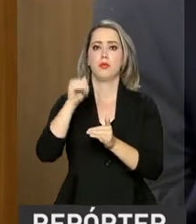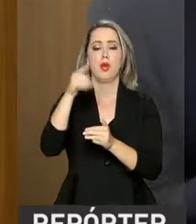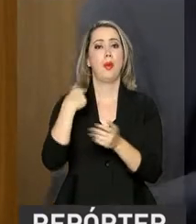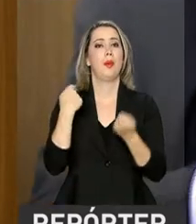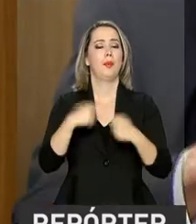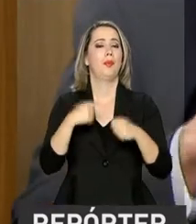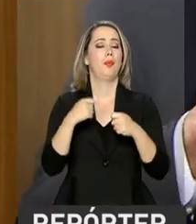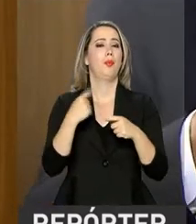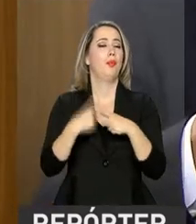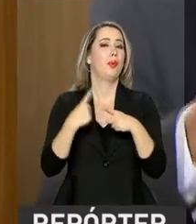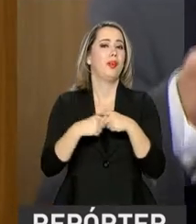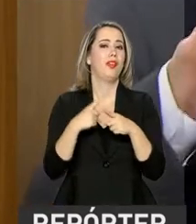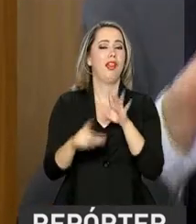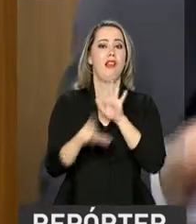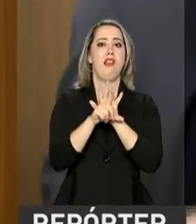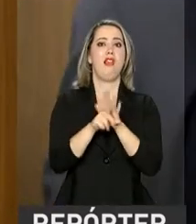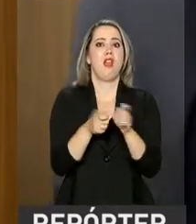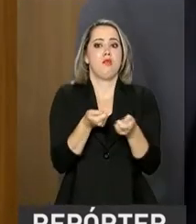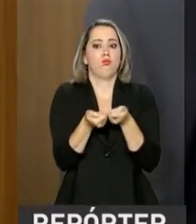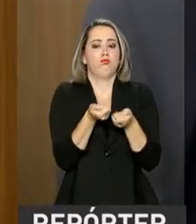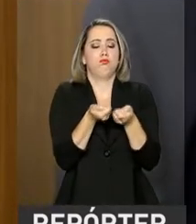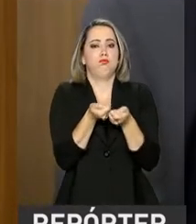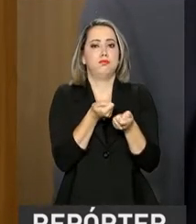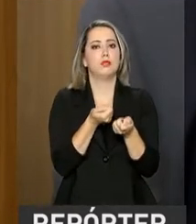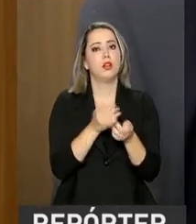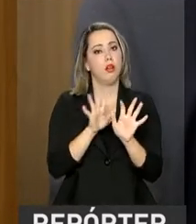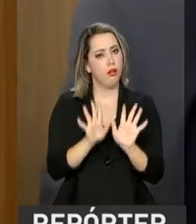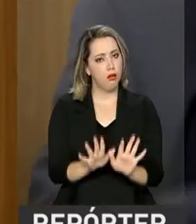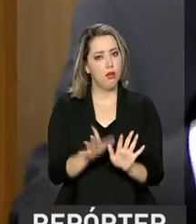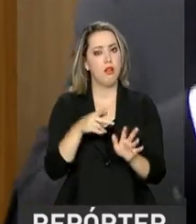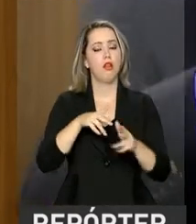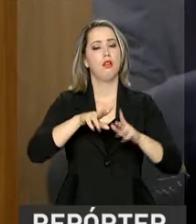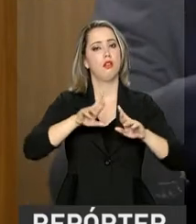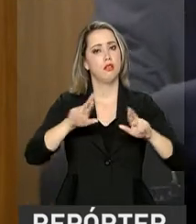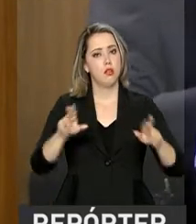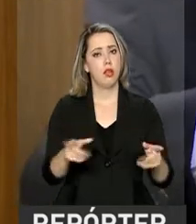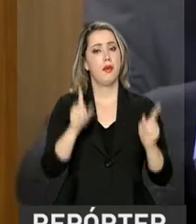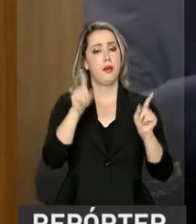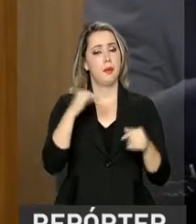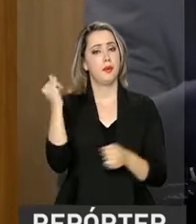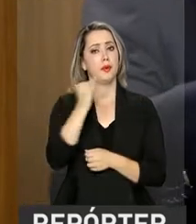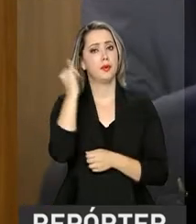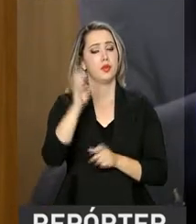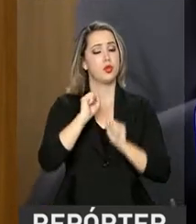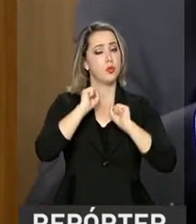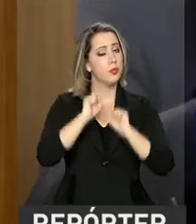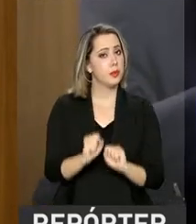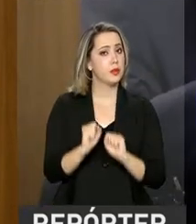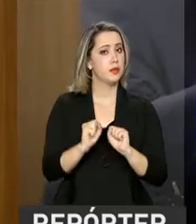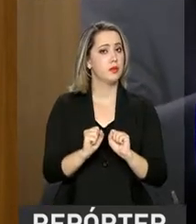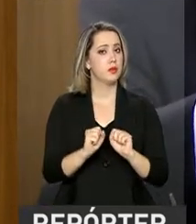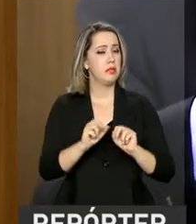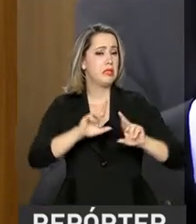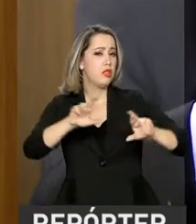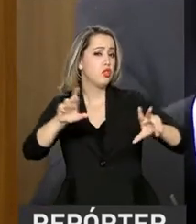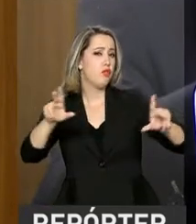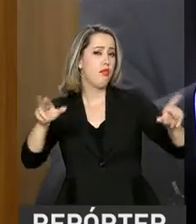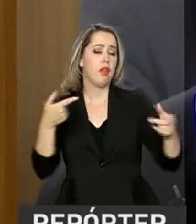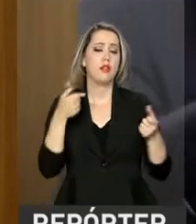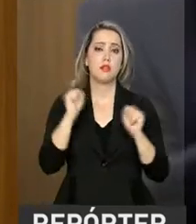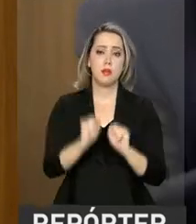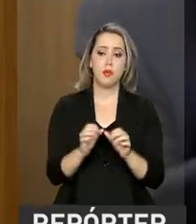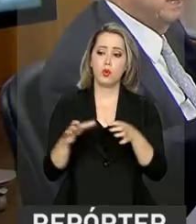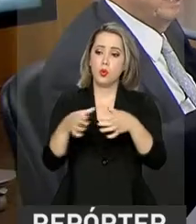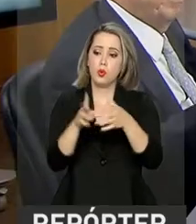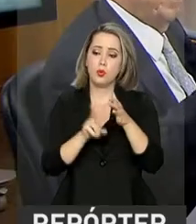rígida isso aí é algo fundamental para permitir que cada sindicato cada